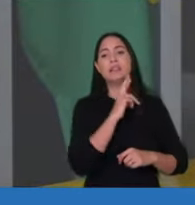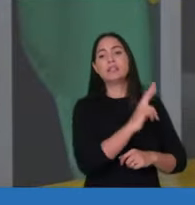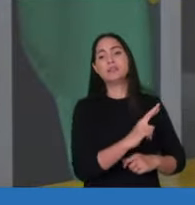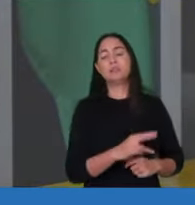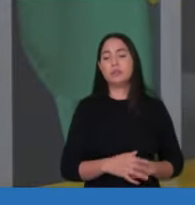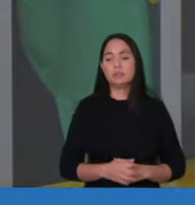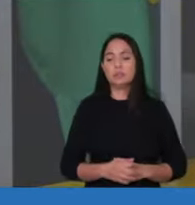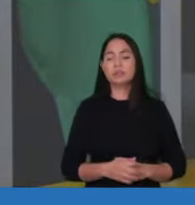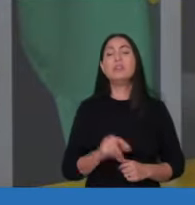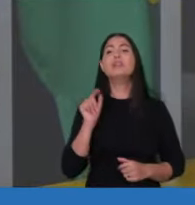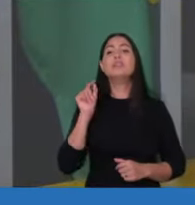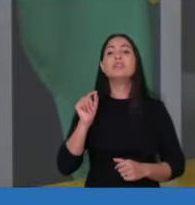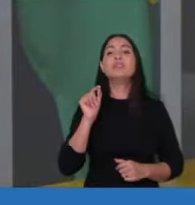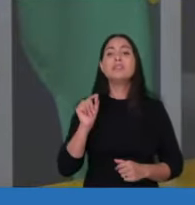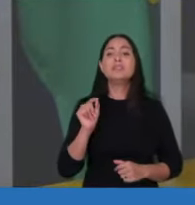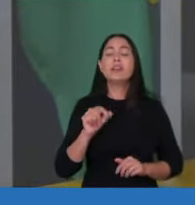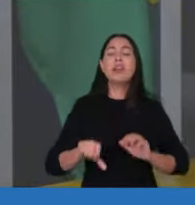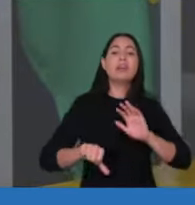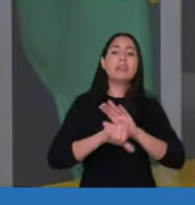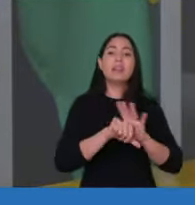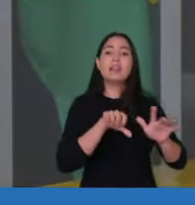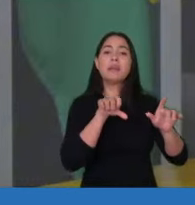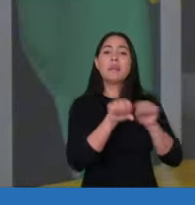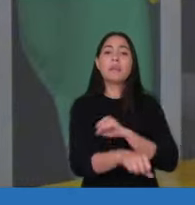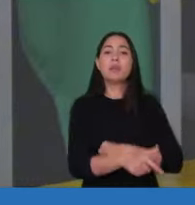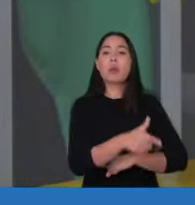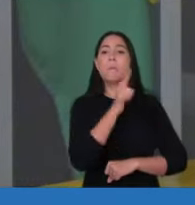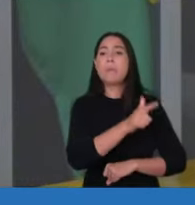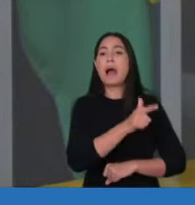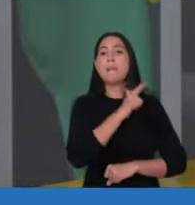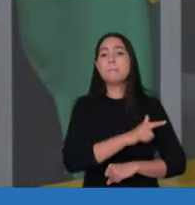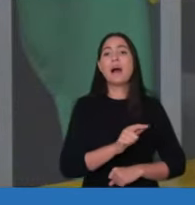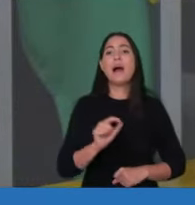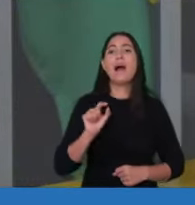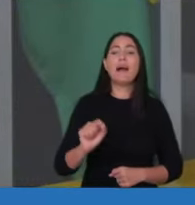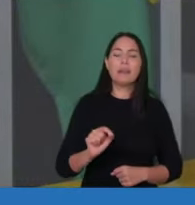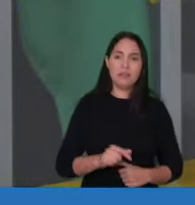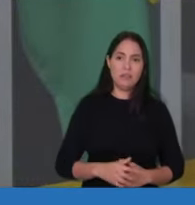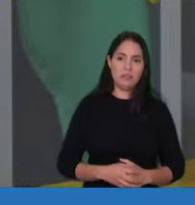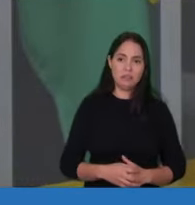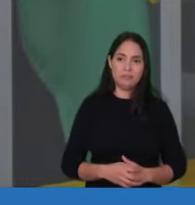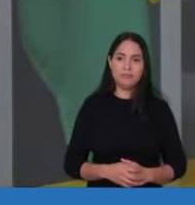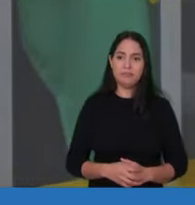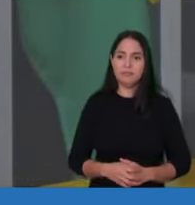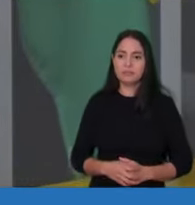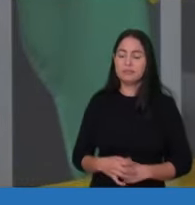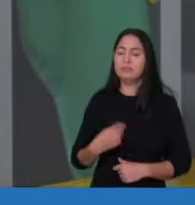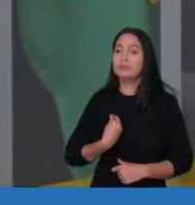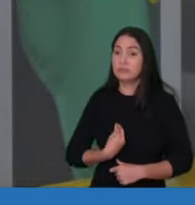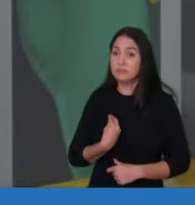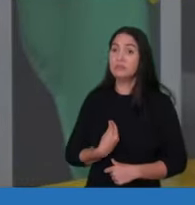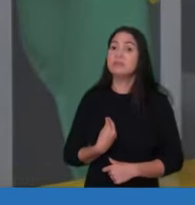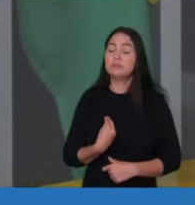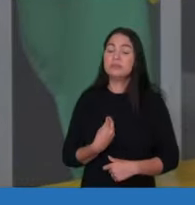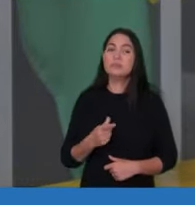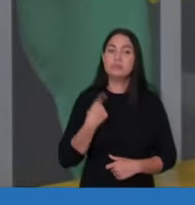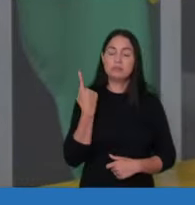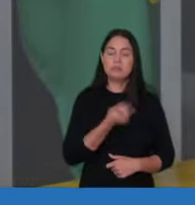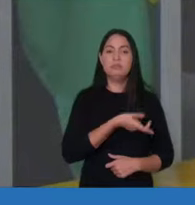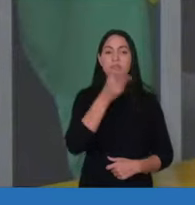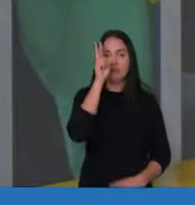dos verdadeiros criminosos que sacrificaram vidas preciosas. Estamos aqui a lembrar e